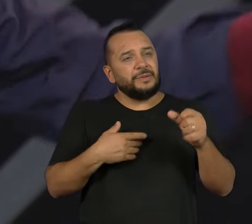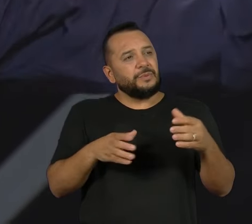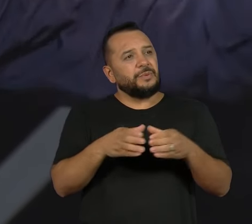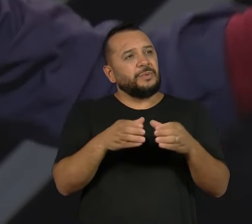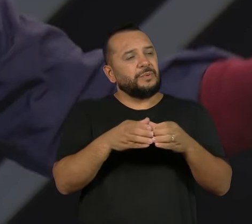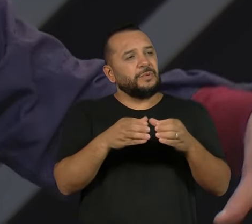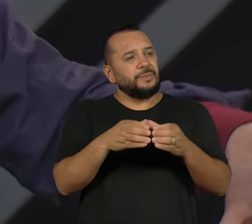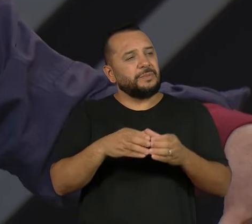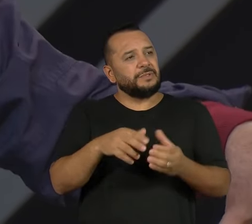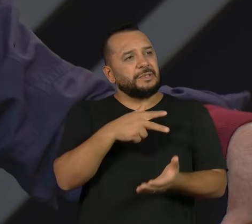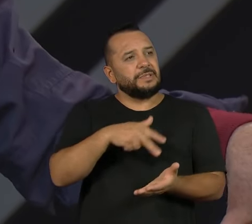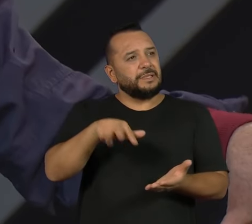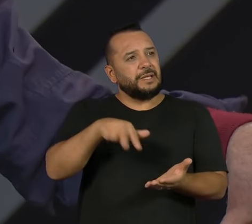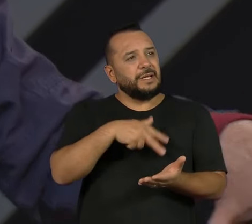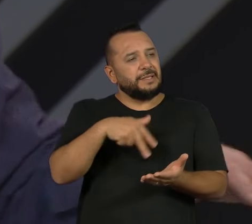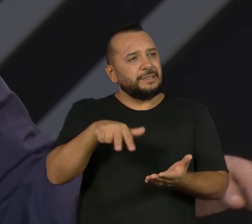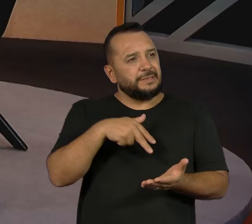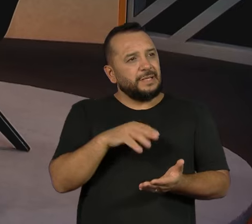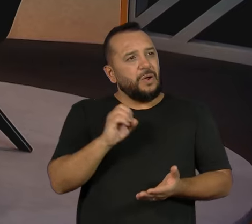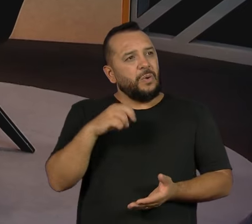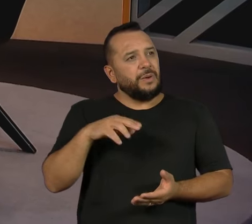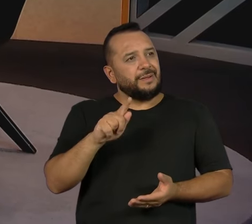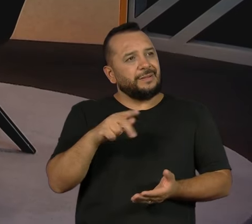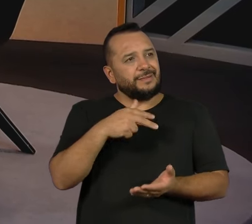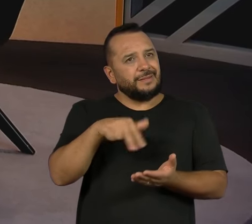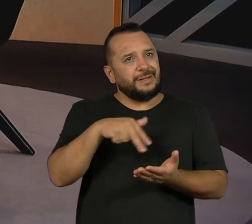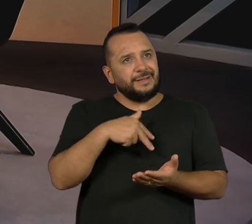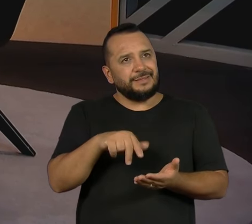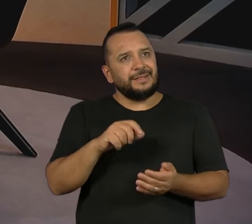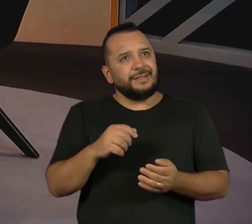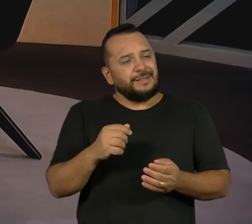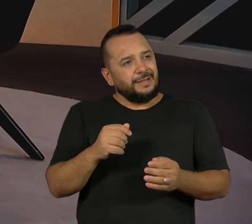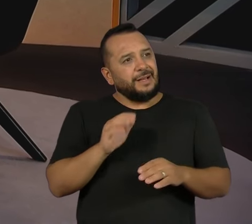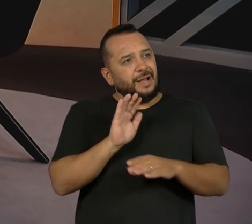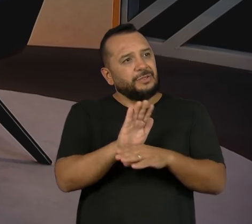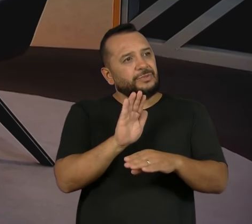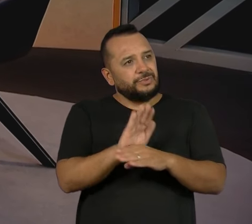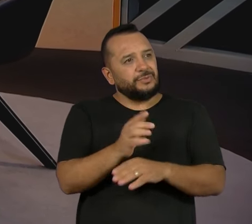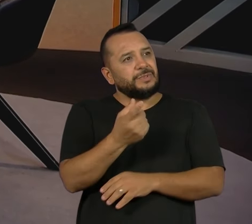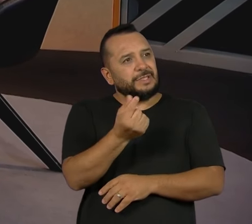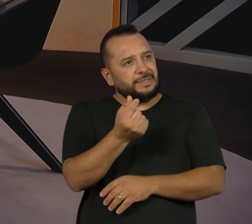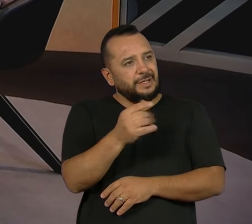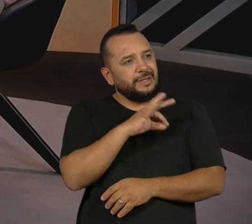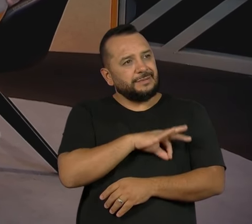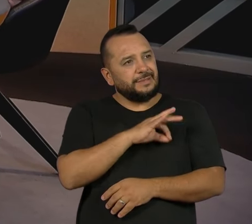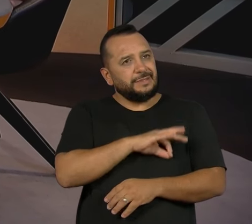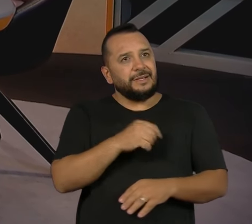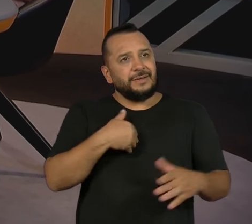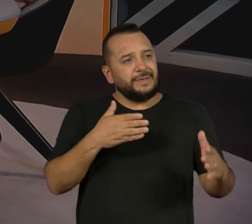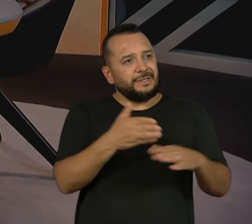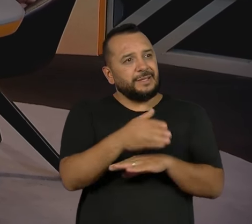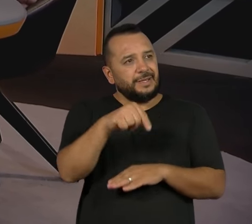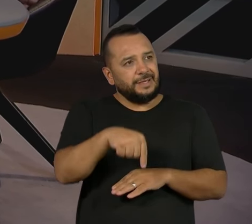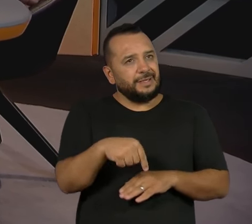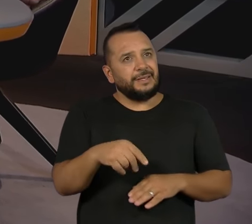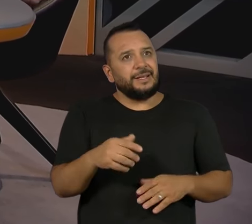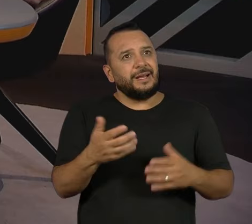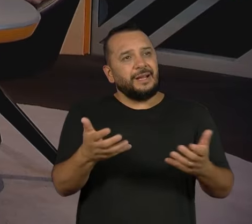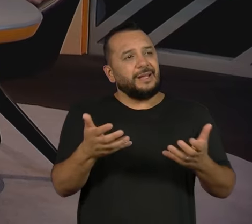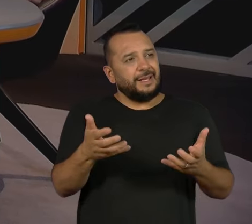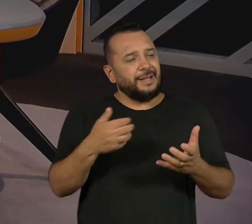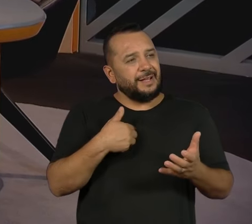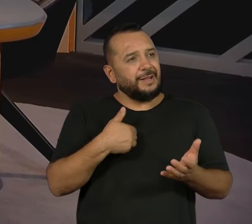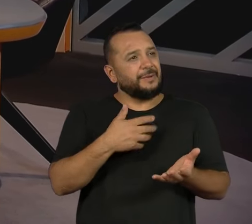lá, aquele negócio da ONG de dança, que lá eles até dão uma ajuda de custo. E aí eu entrei aqui, agora eu caí no